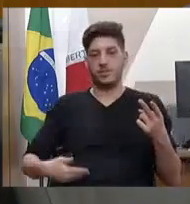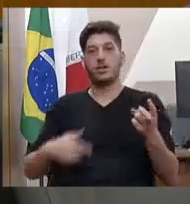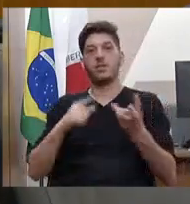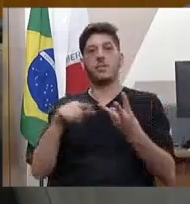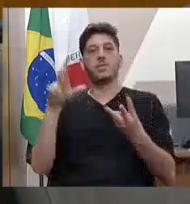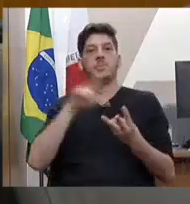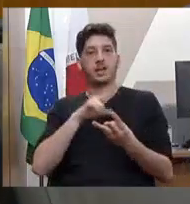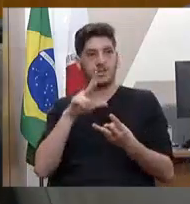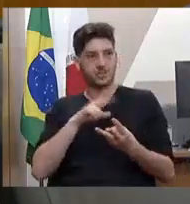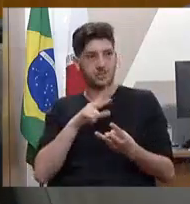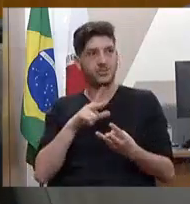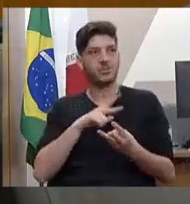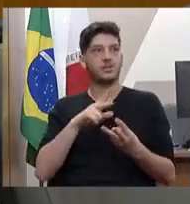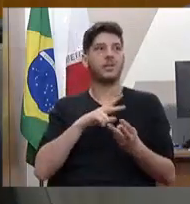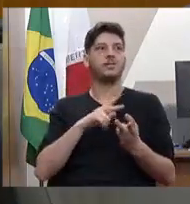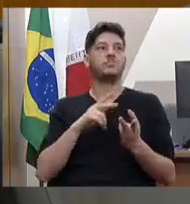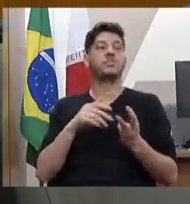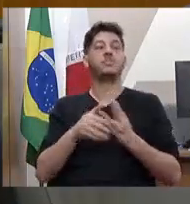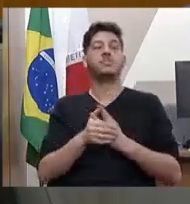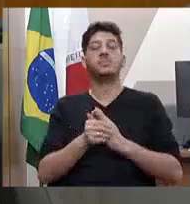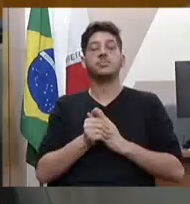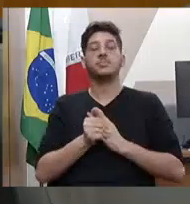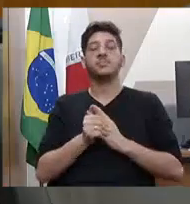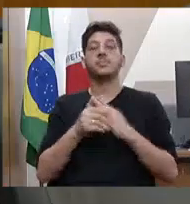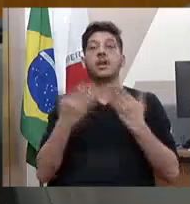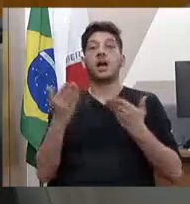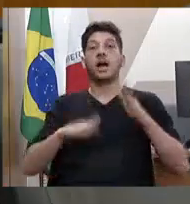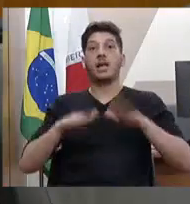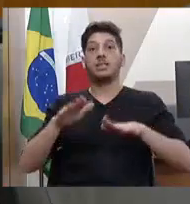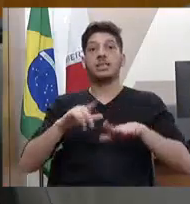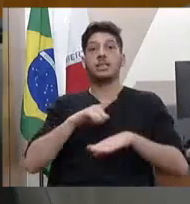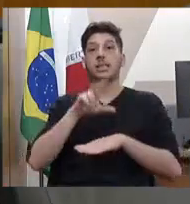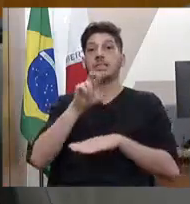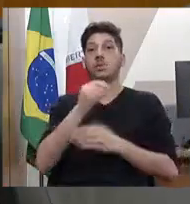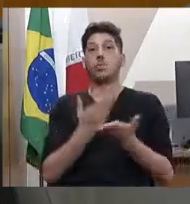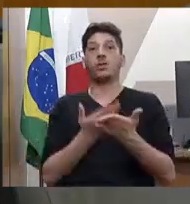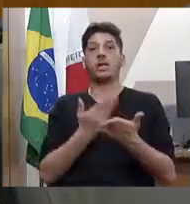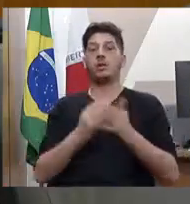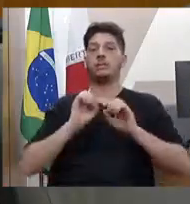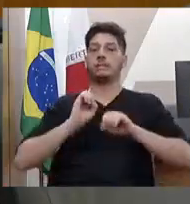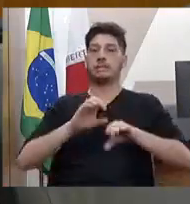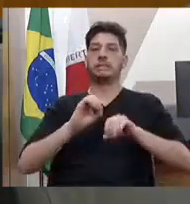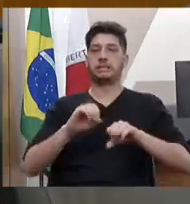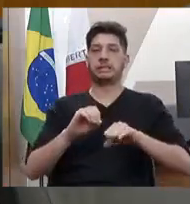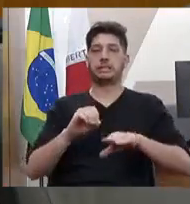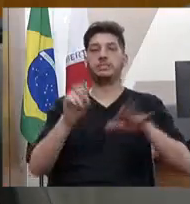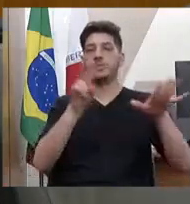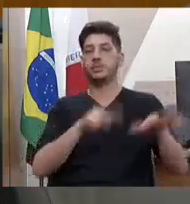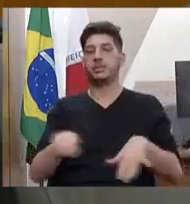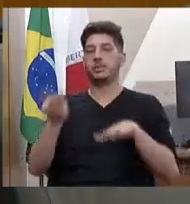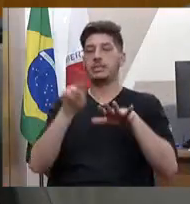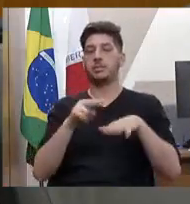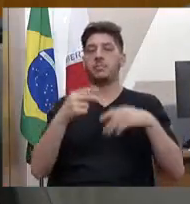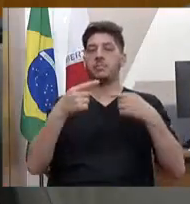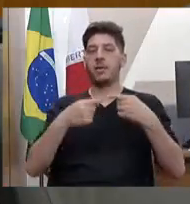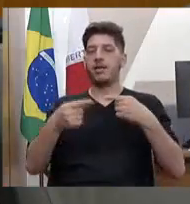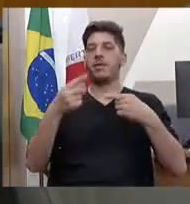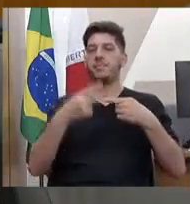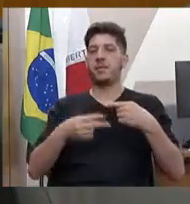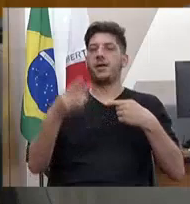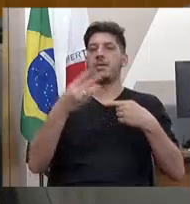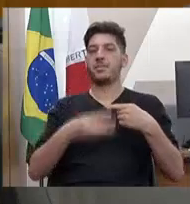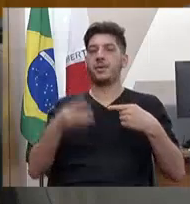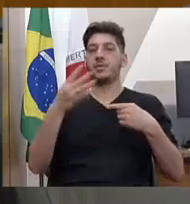rede particular né então às vezes 50 aulas por semana né em salas muitas vezes né